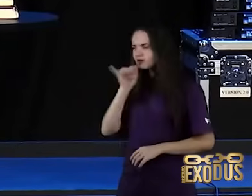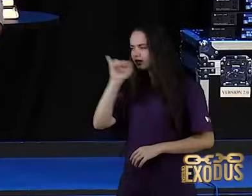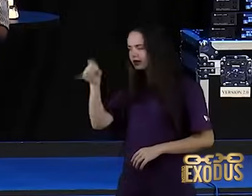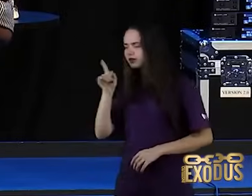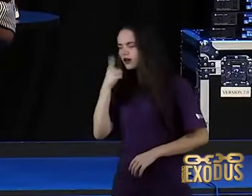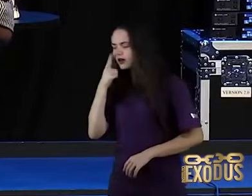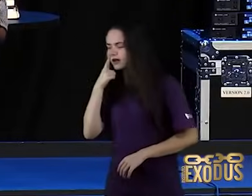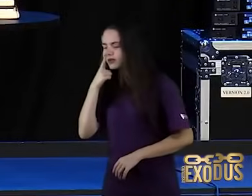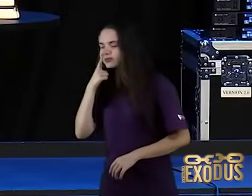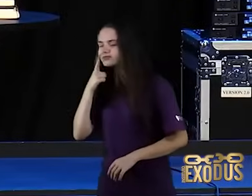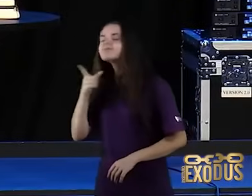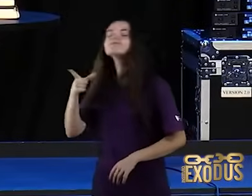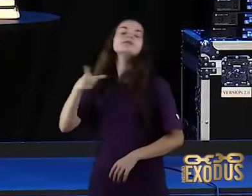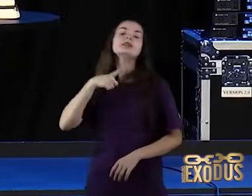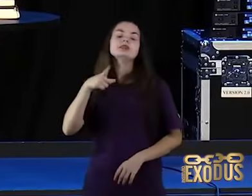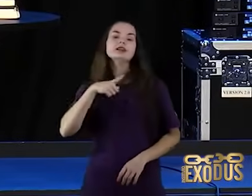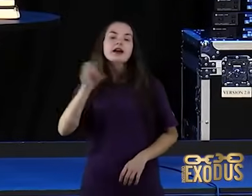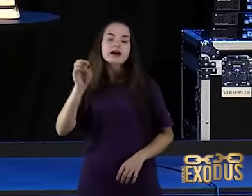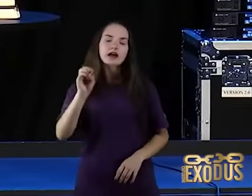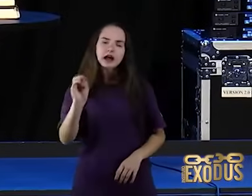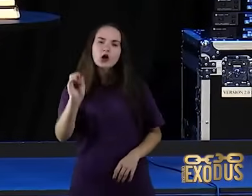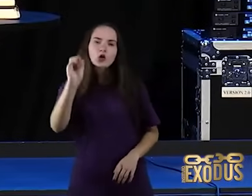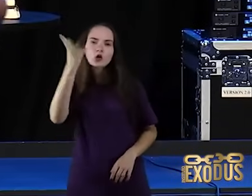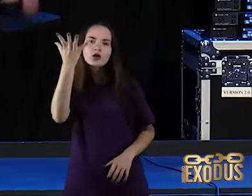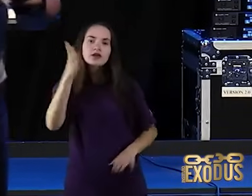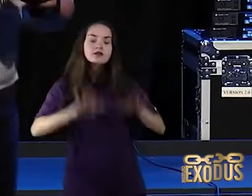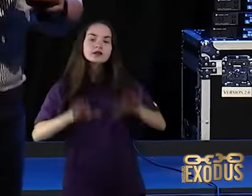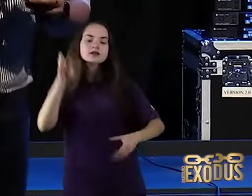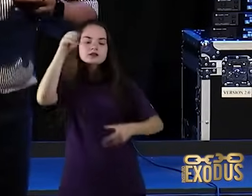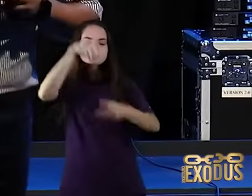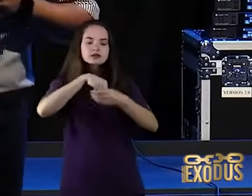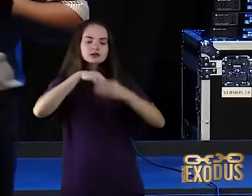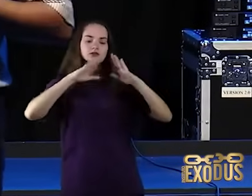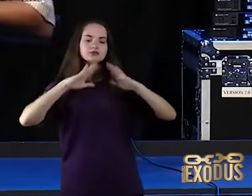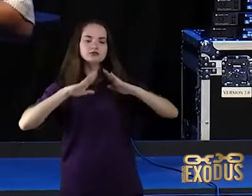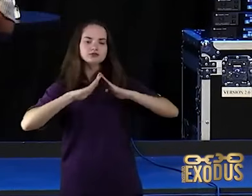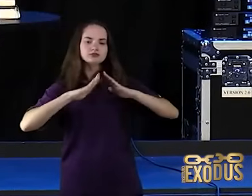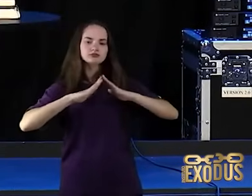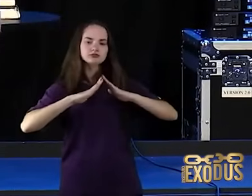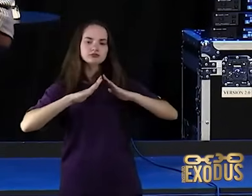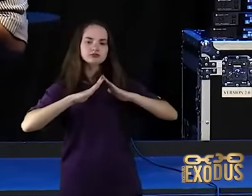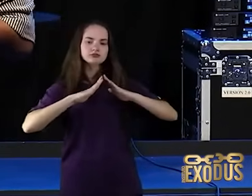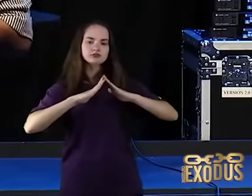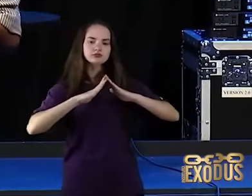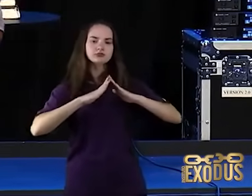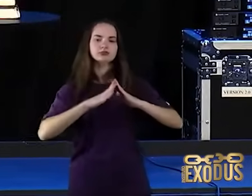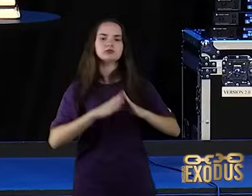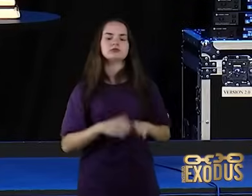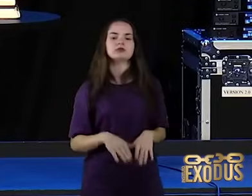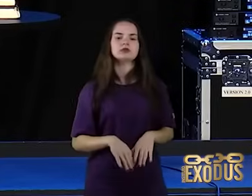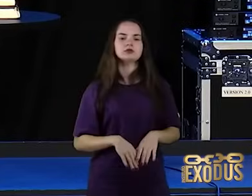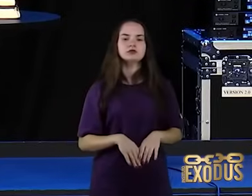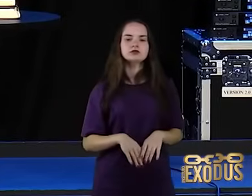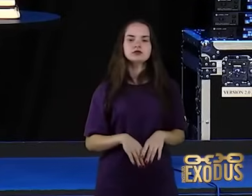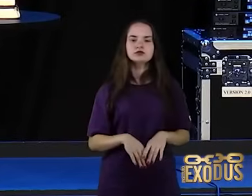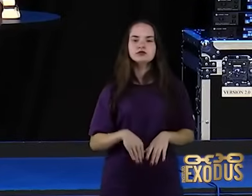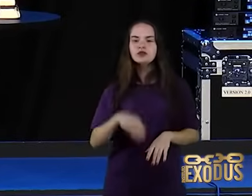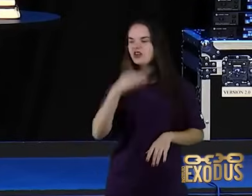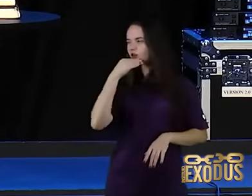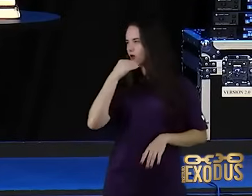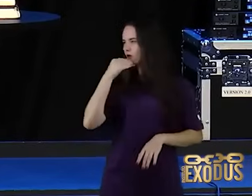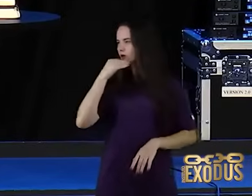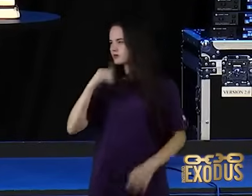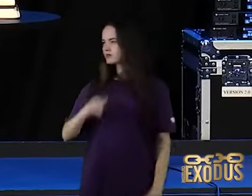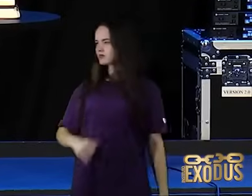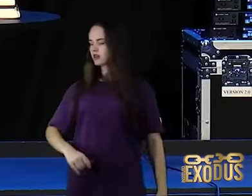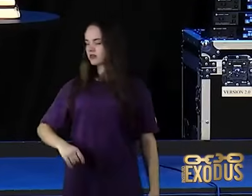então existem situações dentro de casa mesmo dentro de casa que o homem é tão cheio de si a mulher